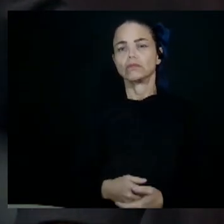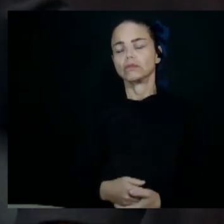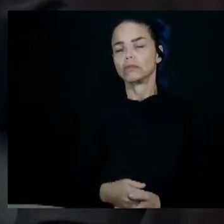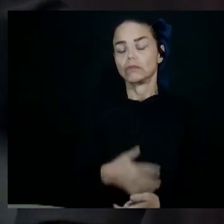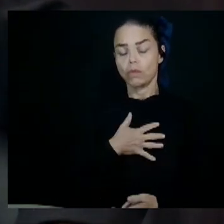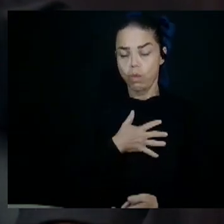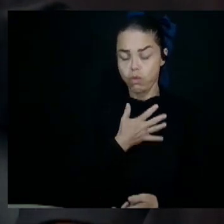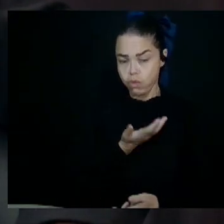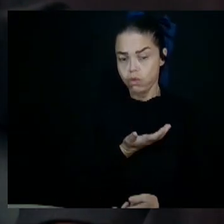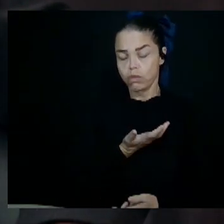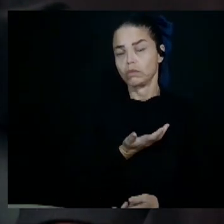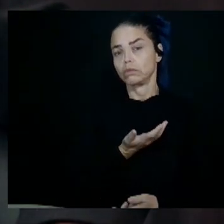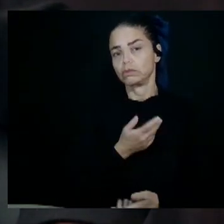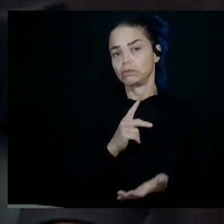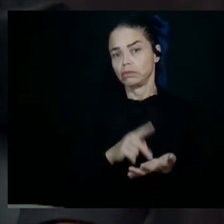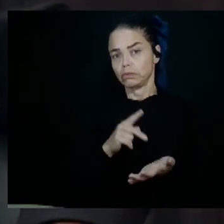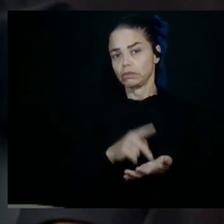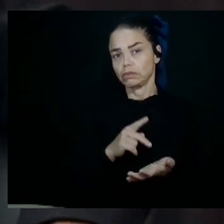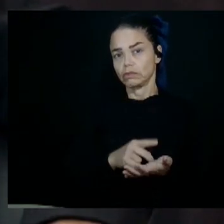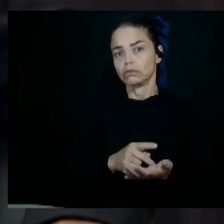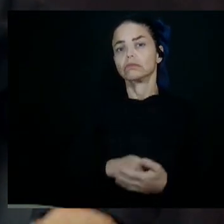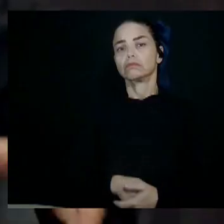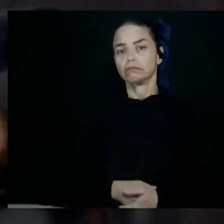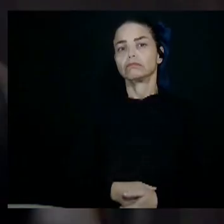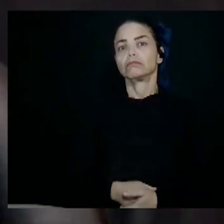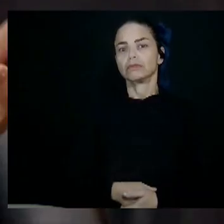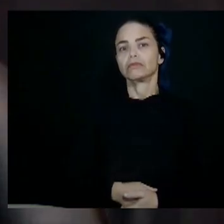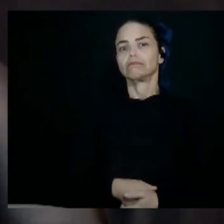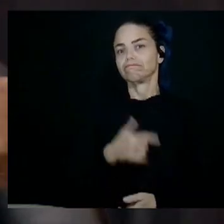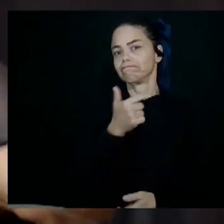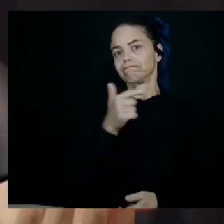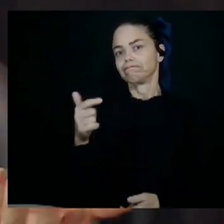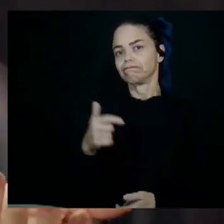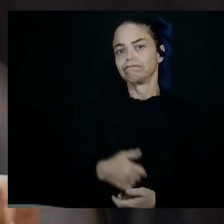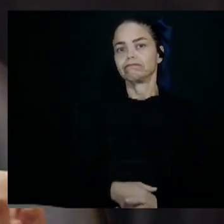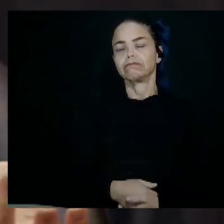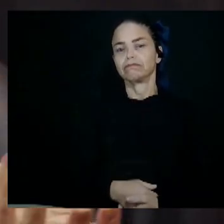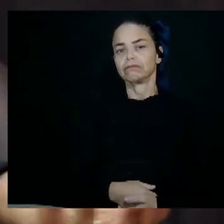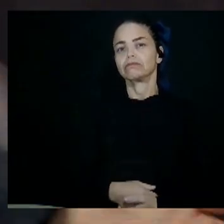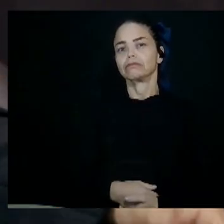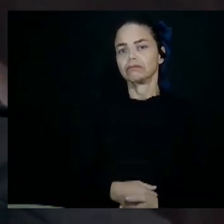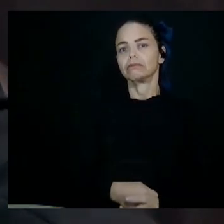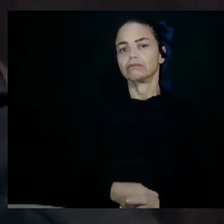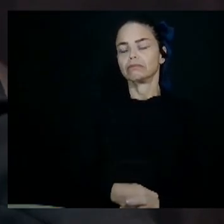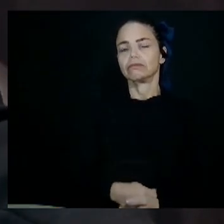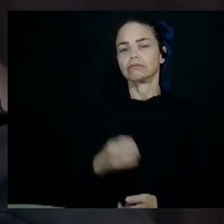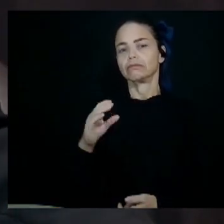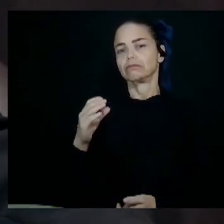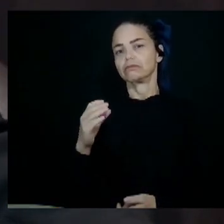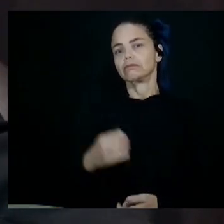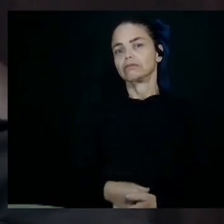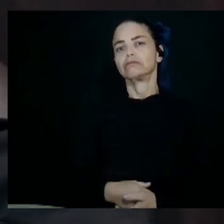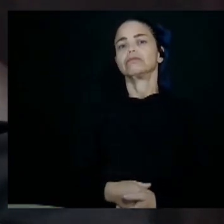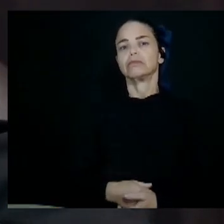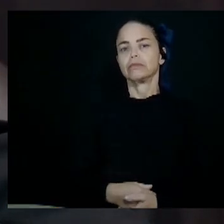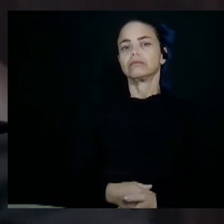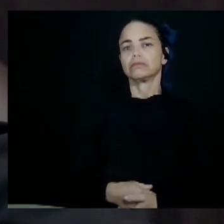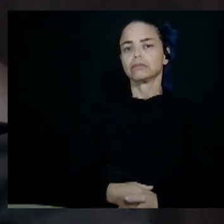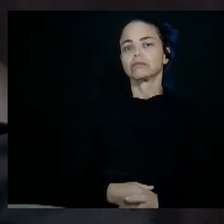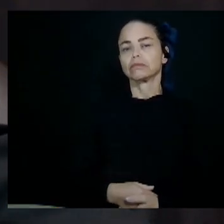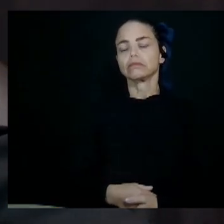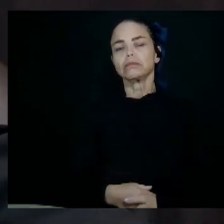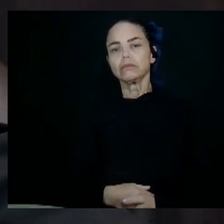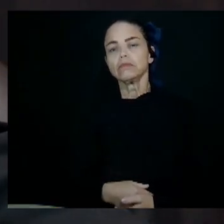né? Porque realmente foi uma coisa assim que não tinha respaldo científico, não tinha respaldo científico. E uma vez eu